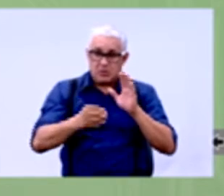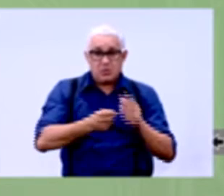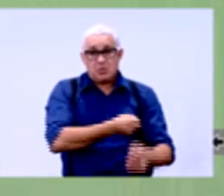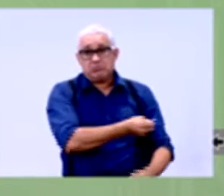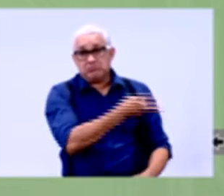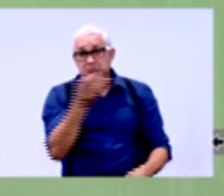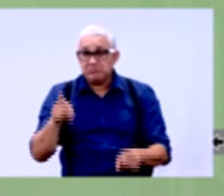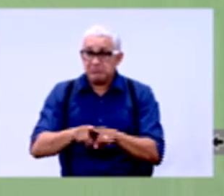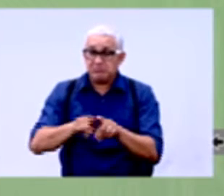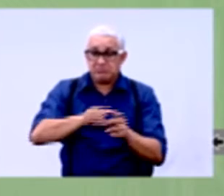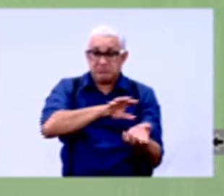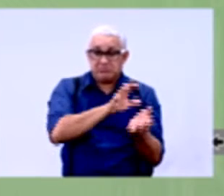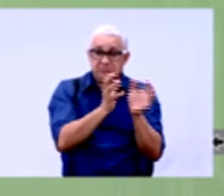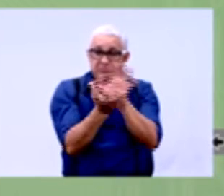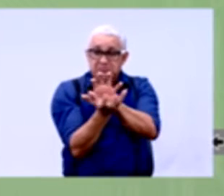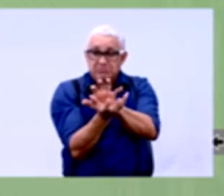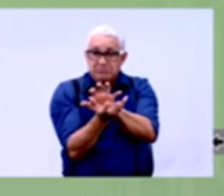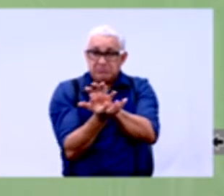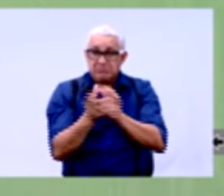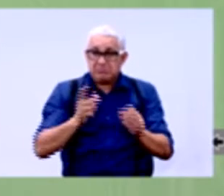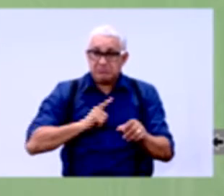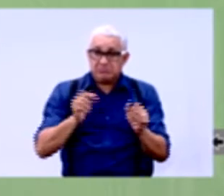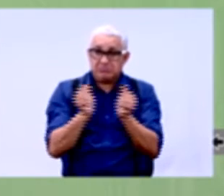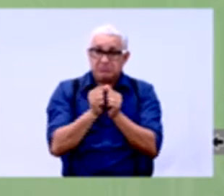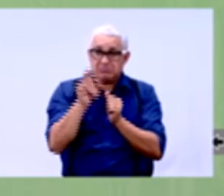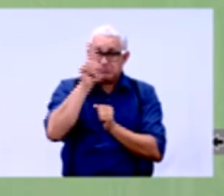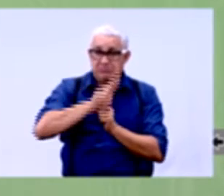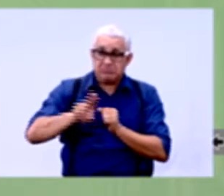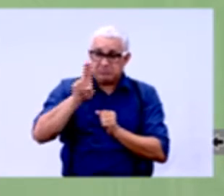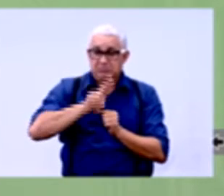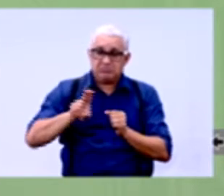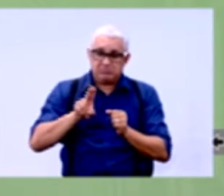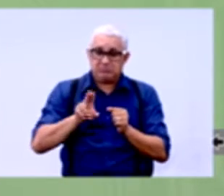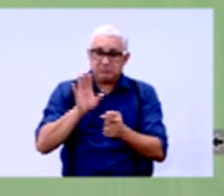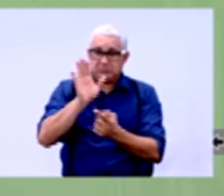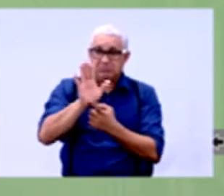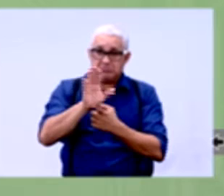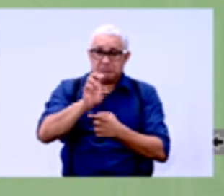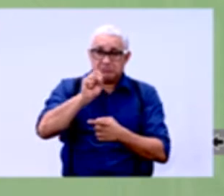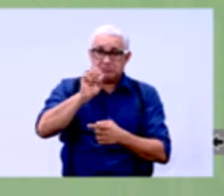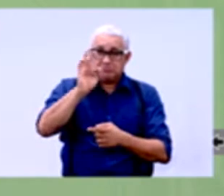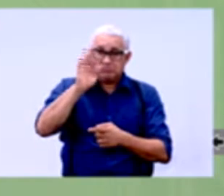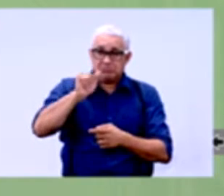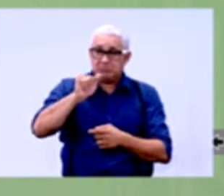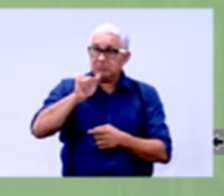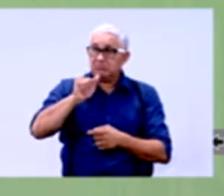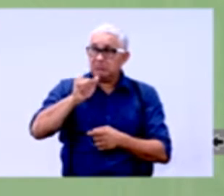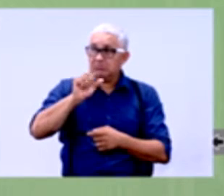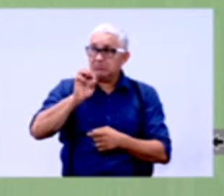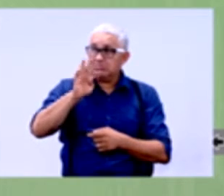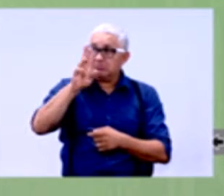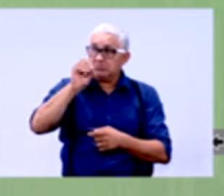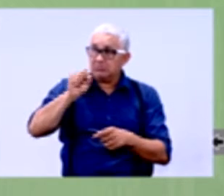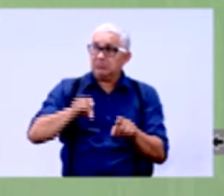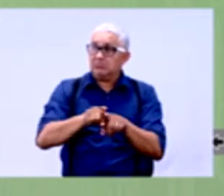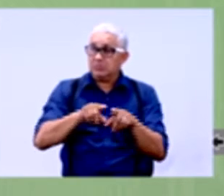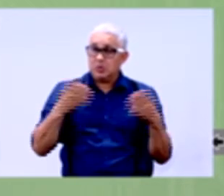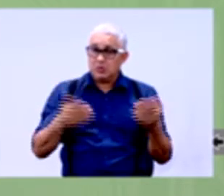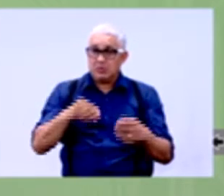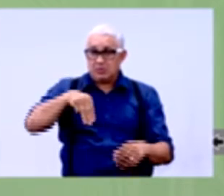quais interfaces com o usuário estão exibindo seu estado. Com as diversas possibilidades de interfaces que conhecemos